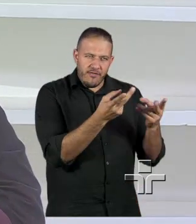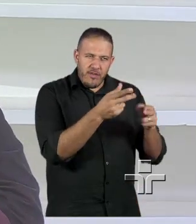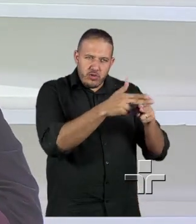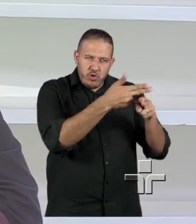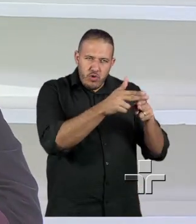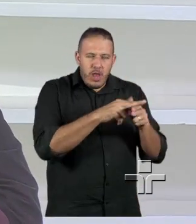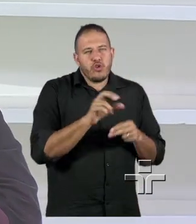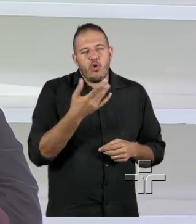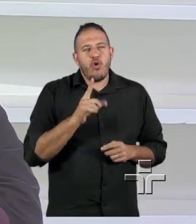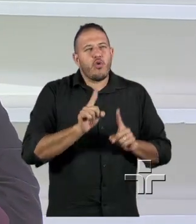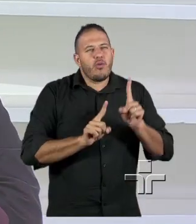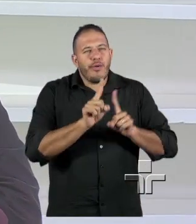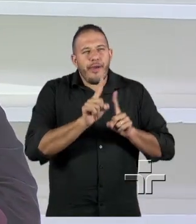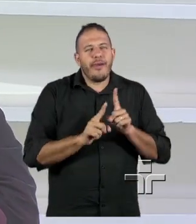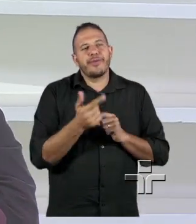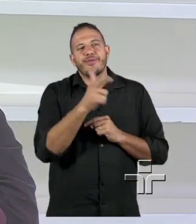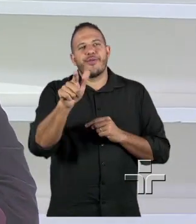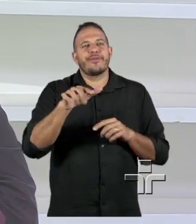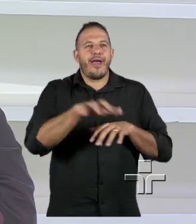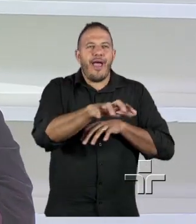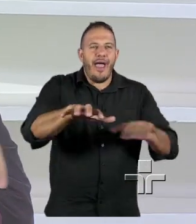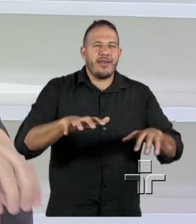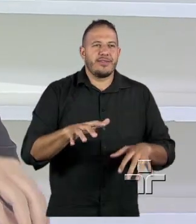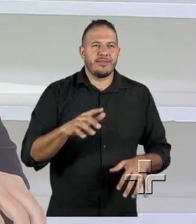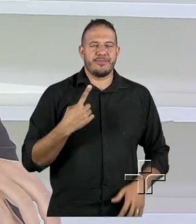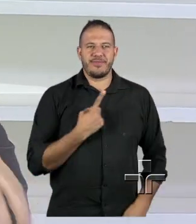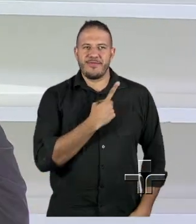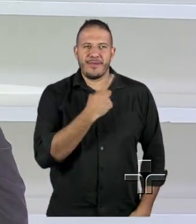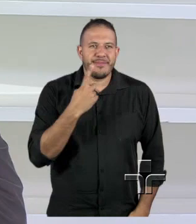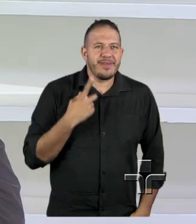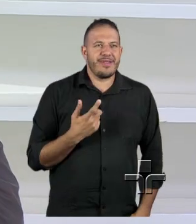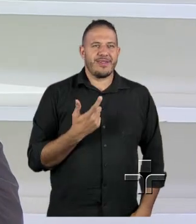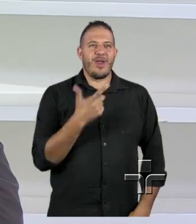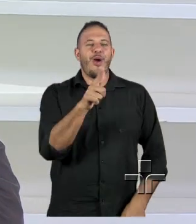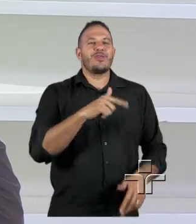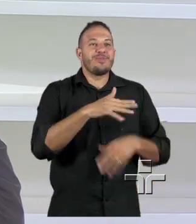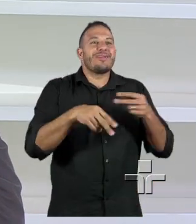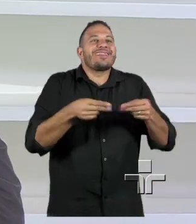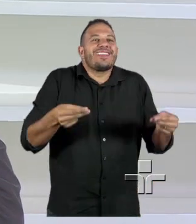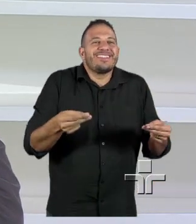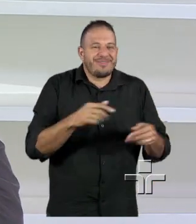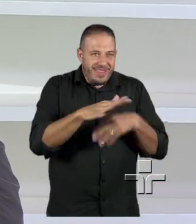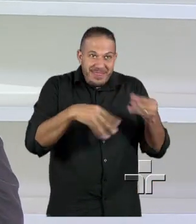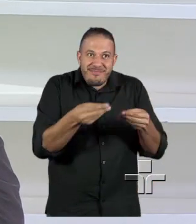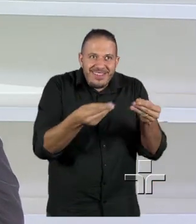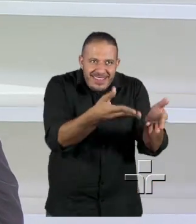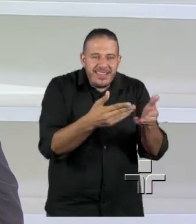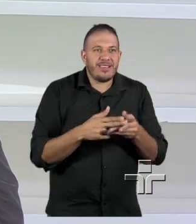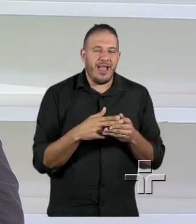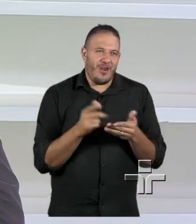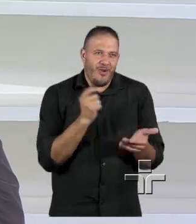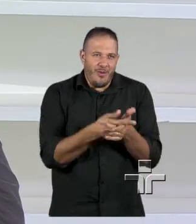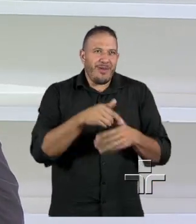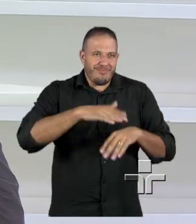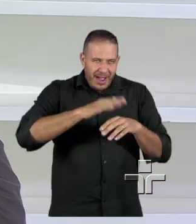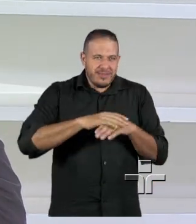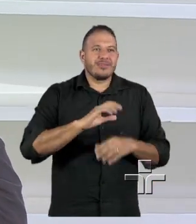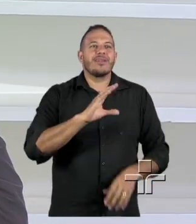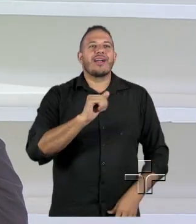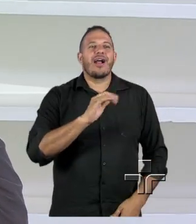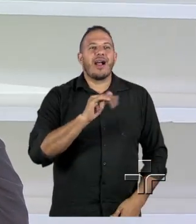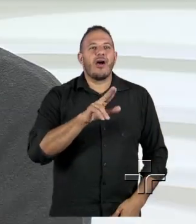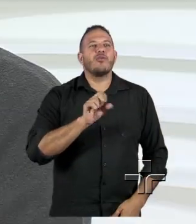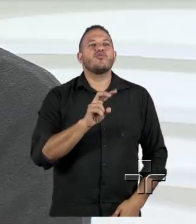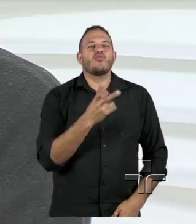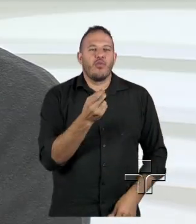tem concorrentes em áreas de perfumaria, outros presentes? Porque as pessoas podem dar Cacau Show de presente. Elas dão muito. Quem são os